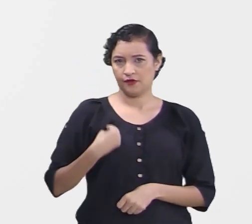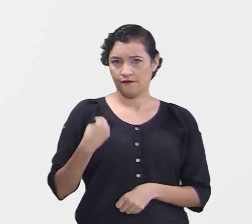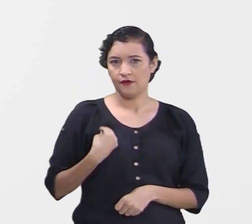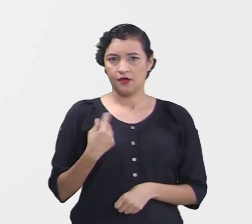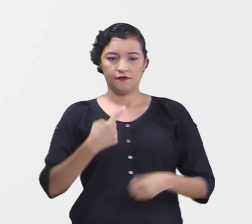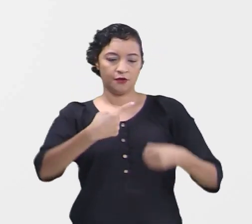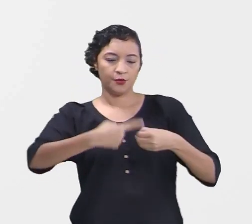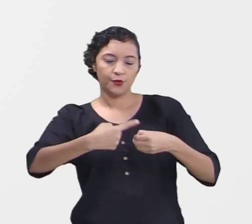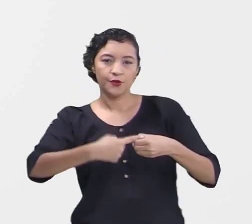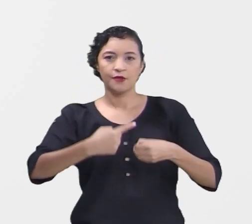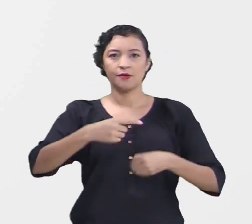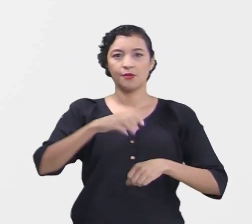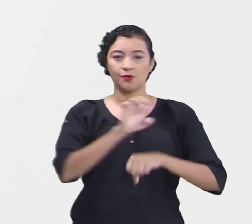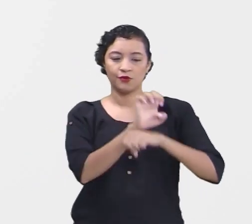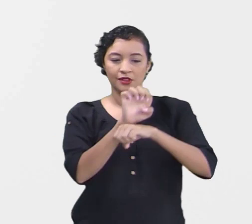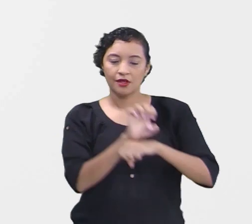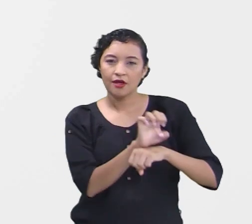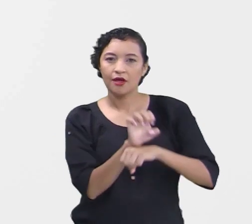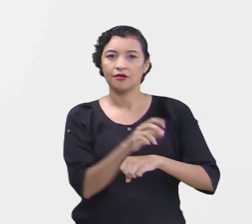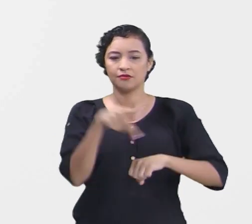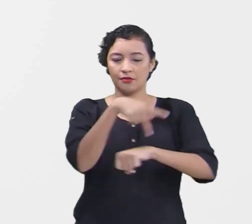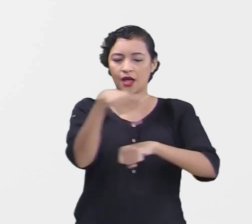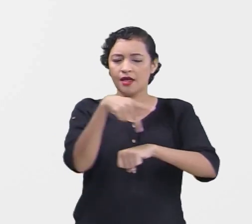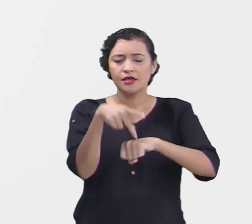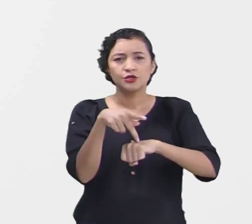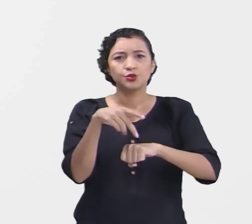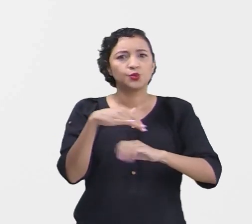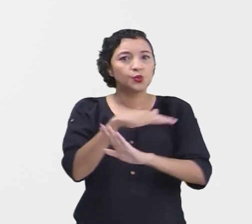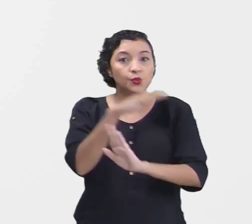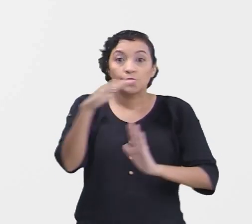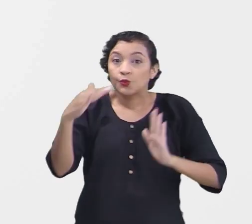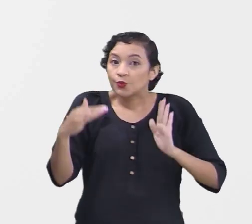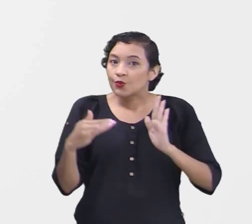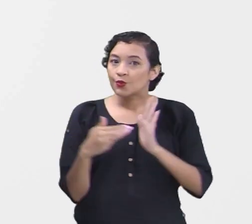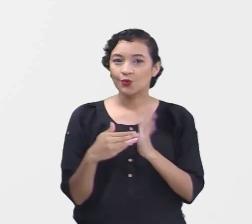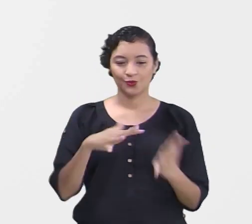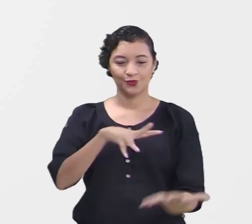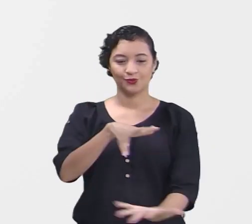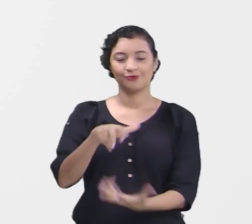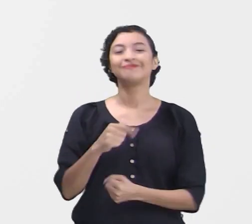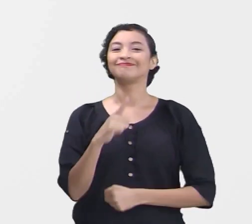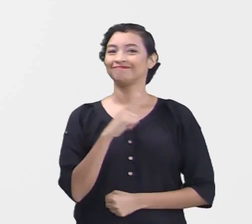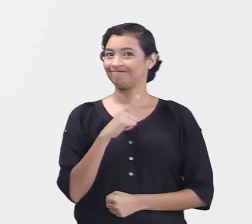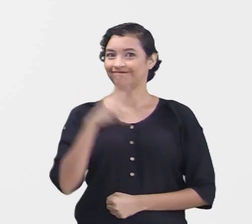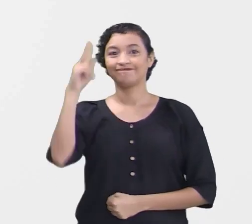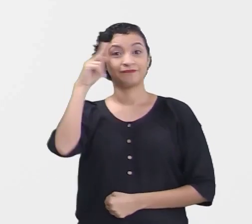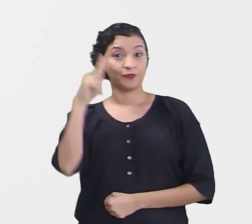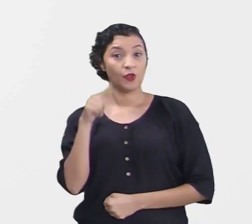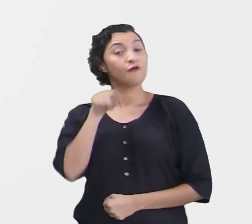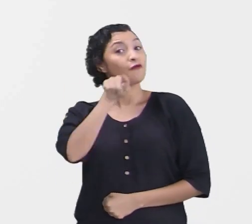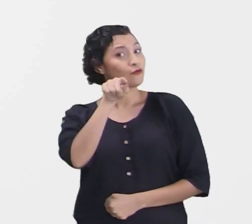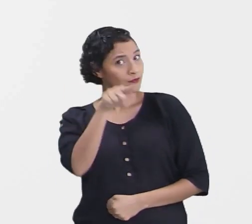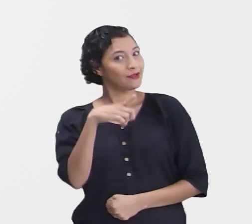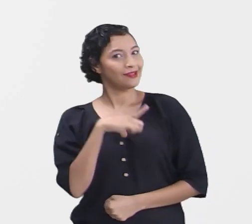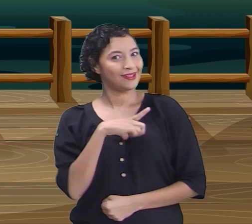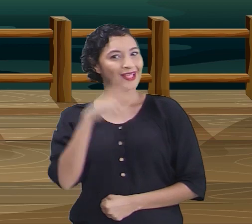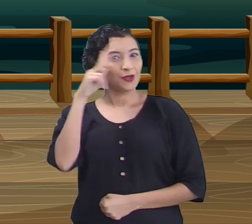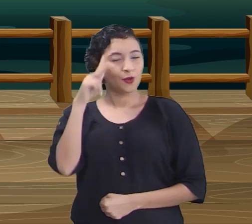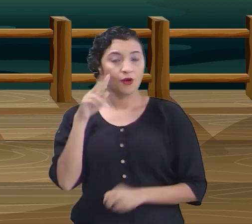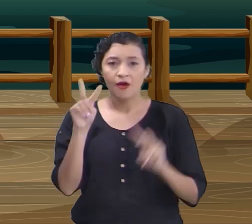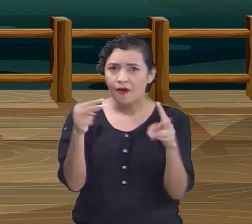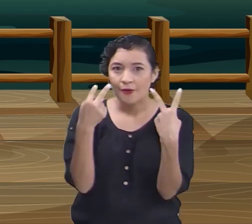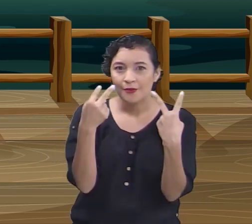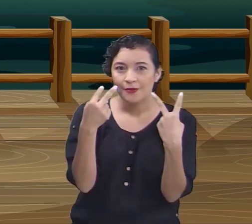estado, país, etc. Tudo que existe no mundo tem história. Você tem uma história. E agora, olha aqui para